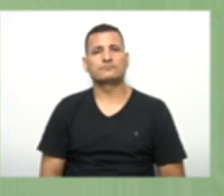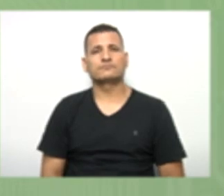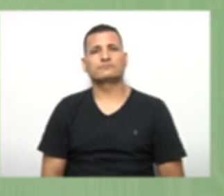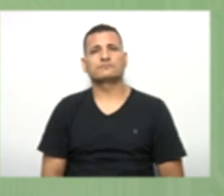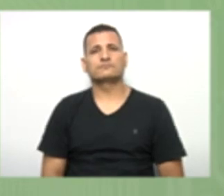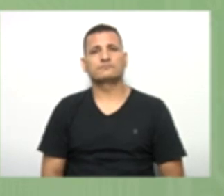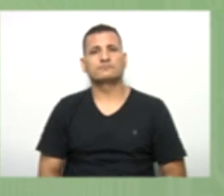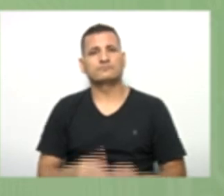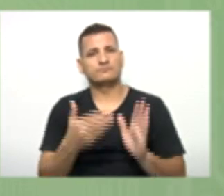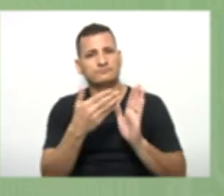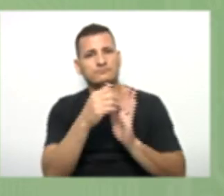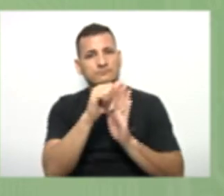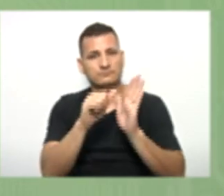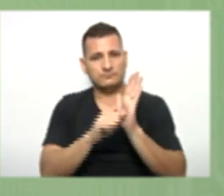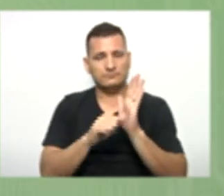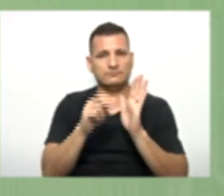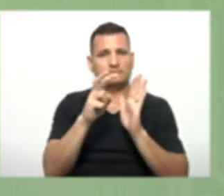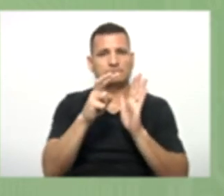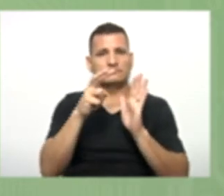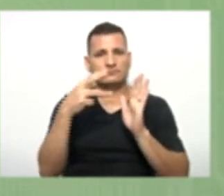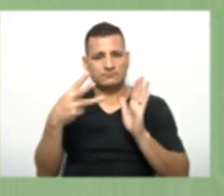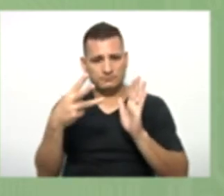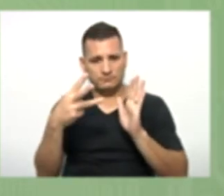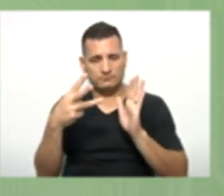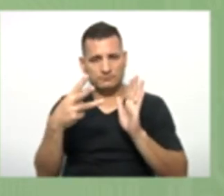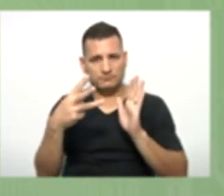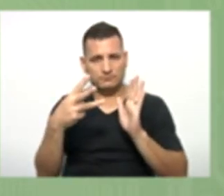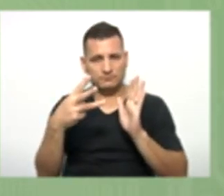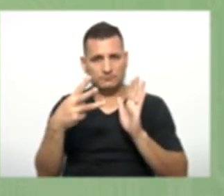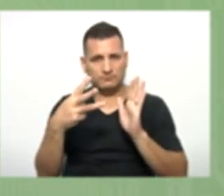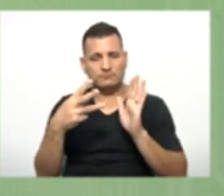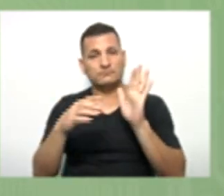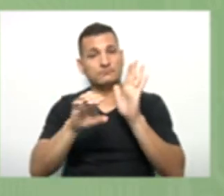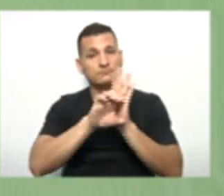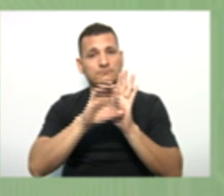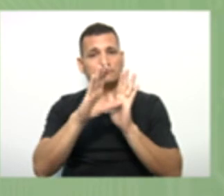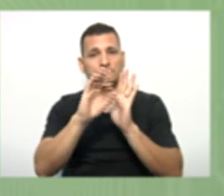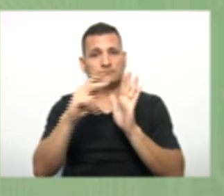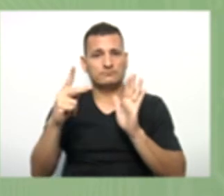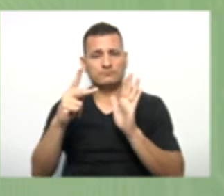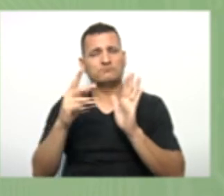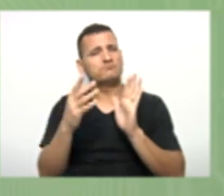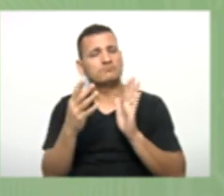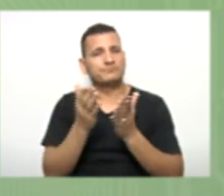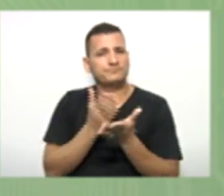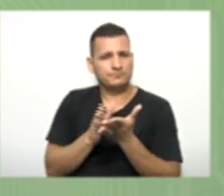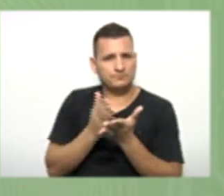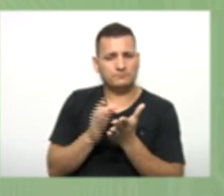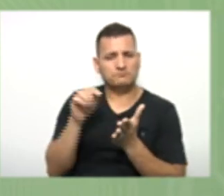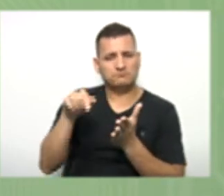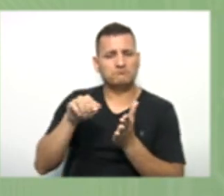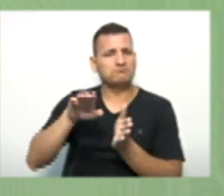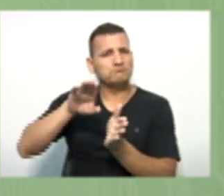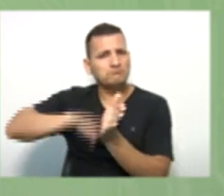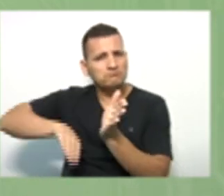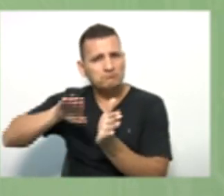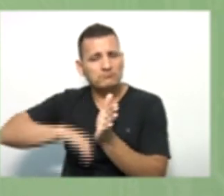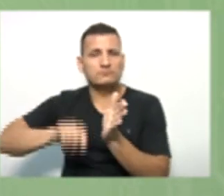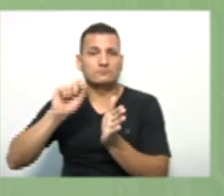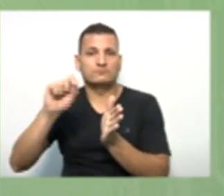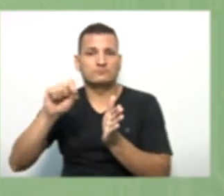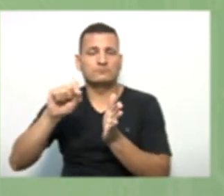Conforme o artigo 53 do Estatuto da Copro, determina que das sobras verificadas são deduzidas as